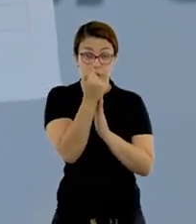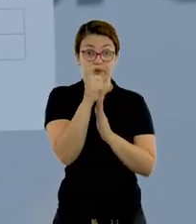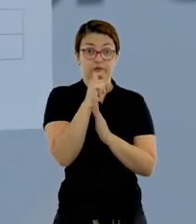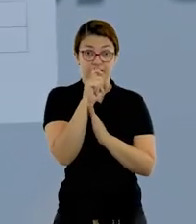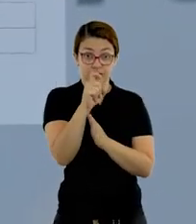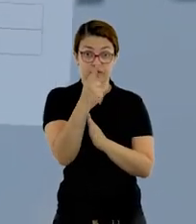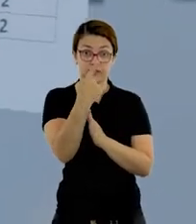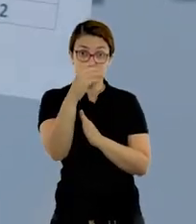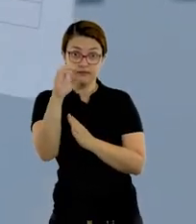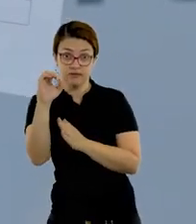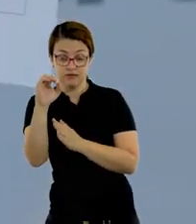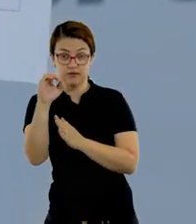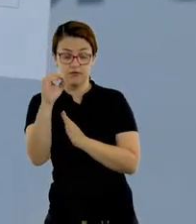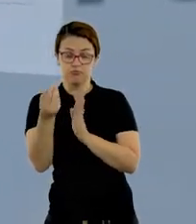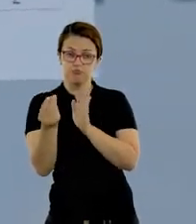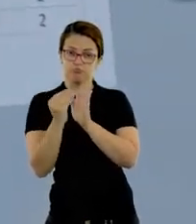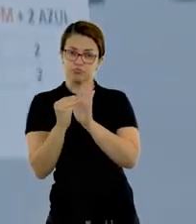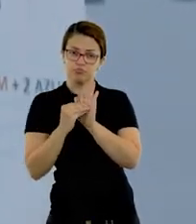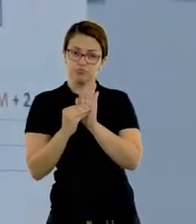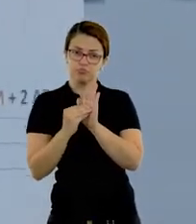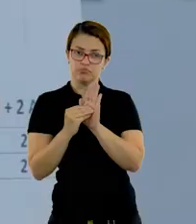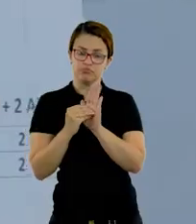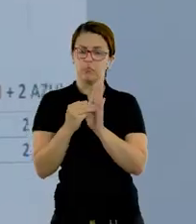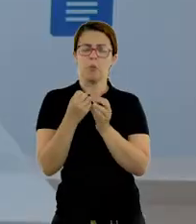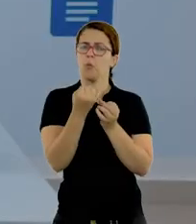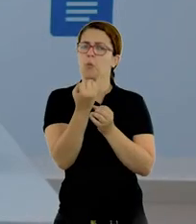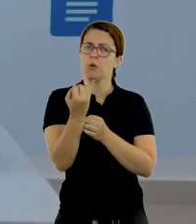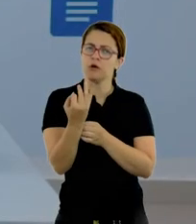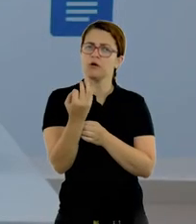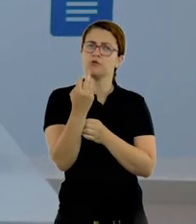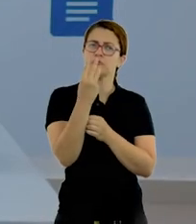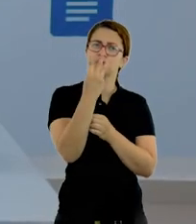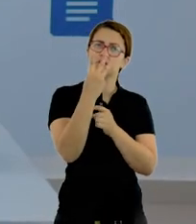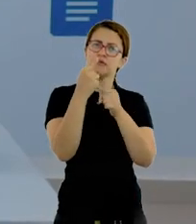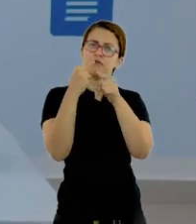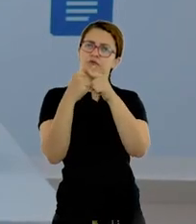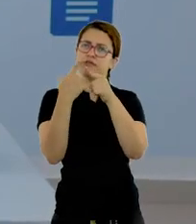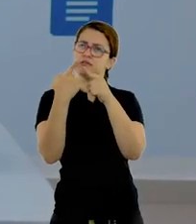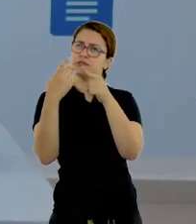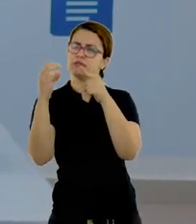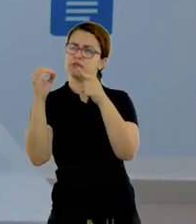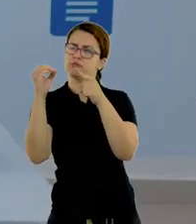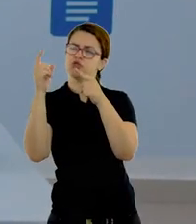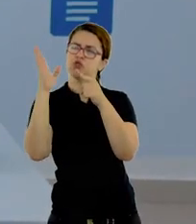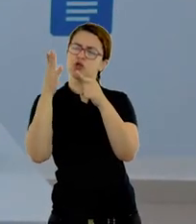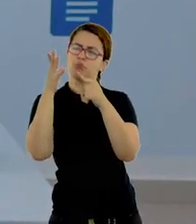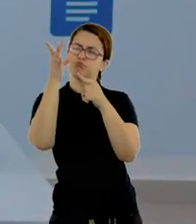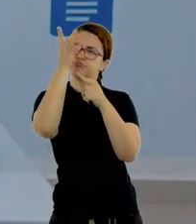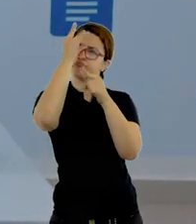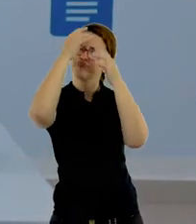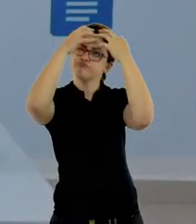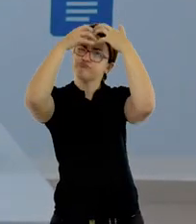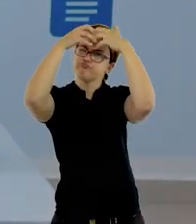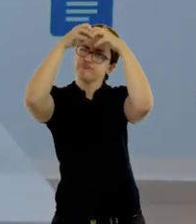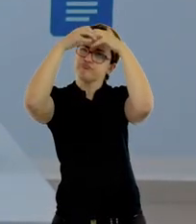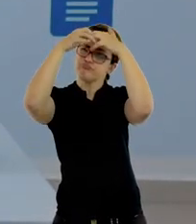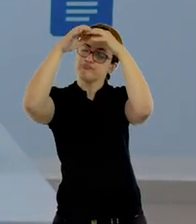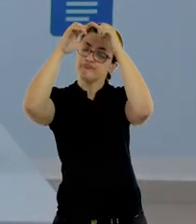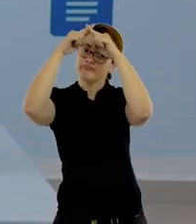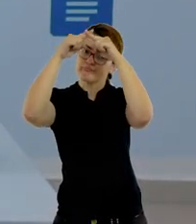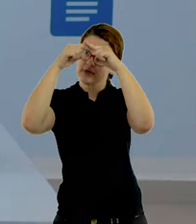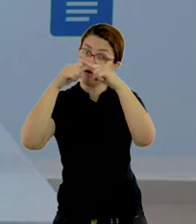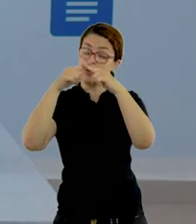vale 100. Você vai colocar, então, quanto que é 3 vezes o 100? Então, você já está usando o cálculo mental e a